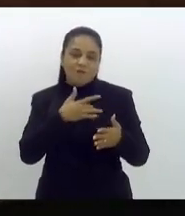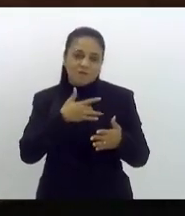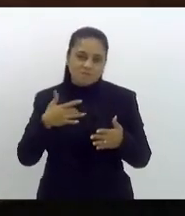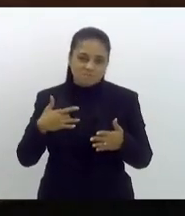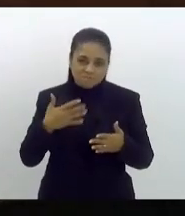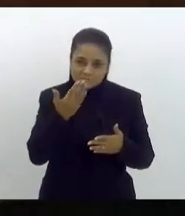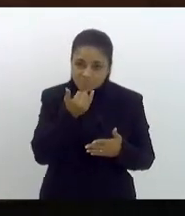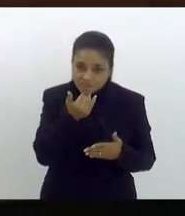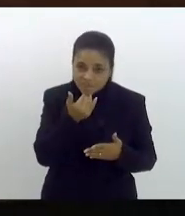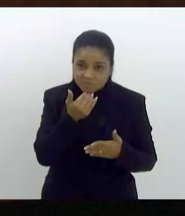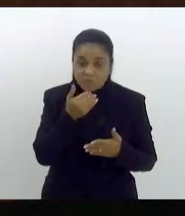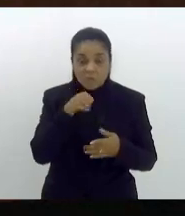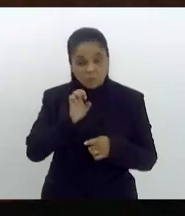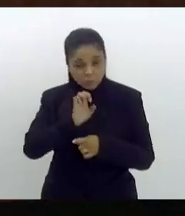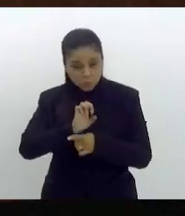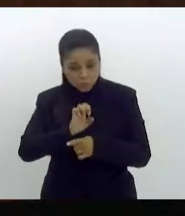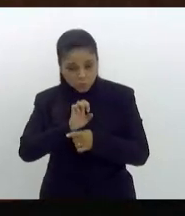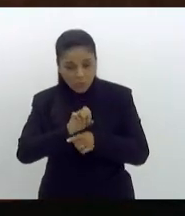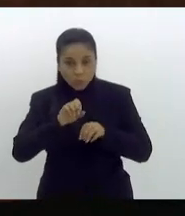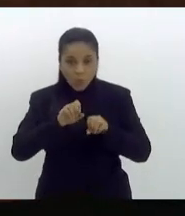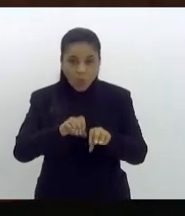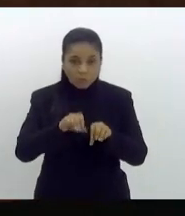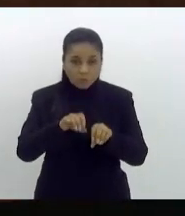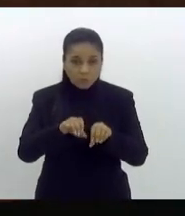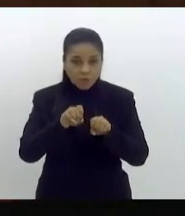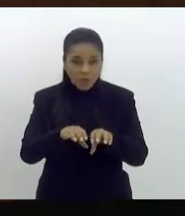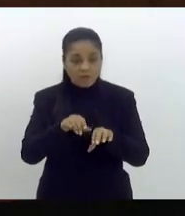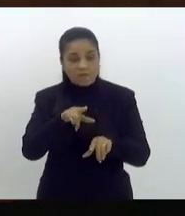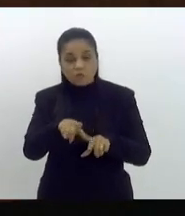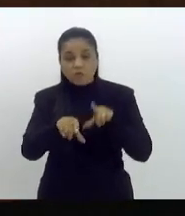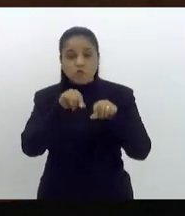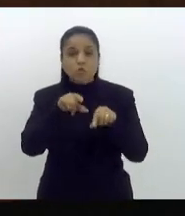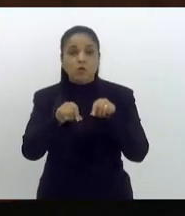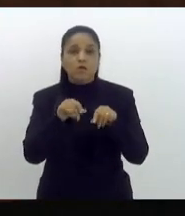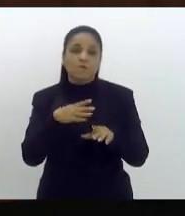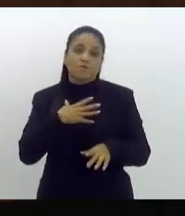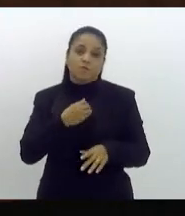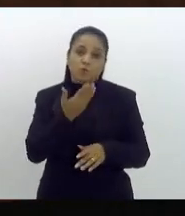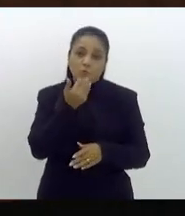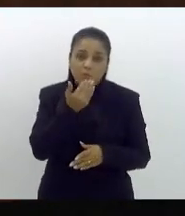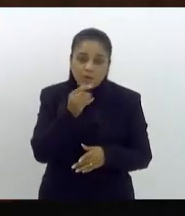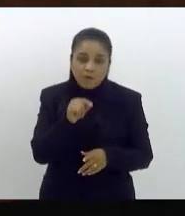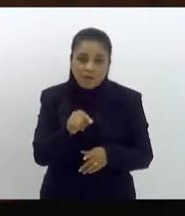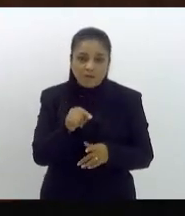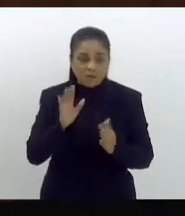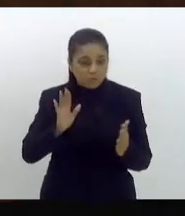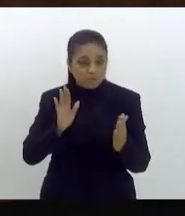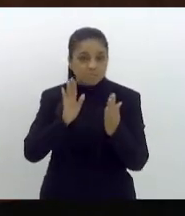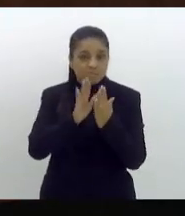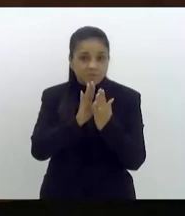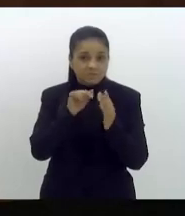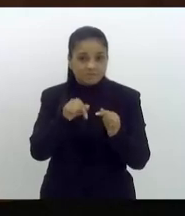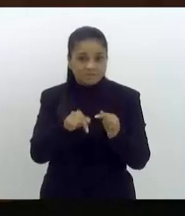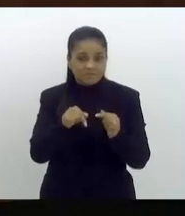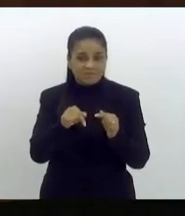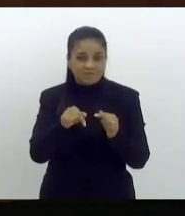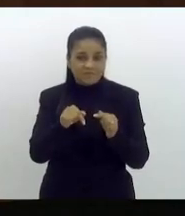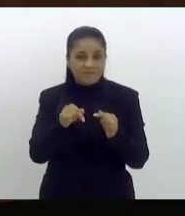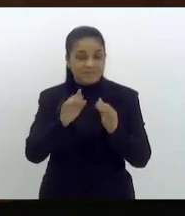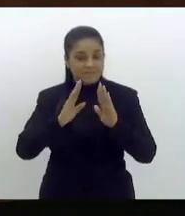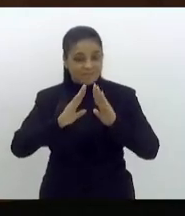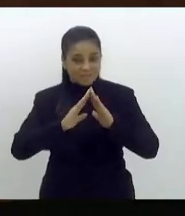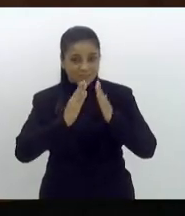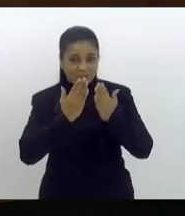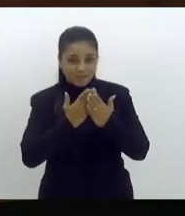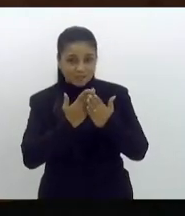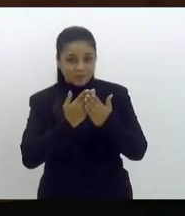o estado Além de Educar que ele escolheu que seu filho vai comer porque na hora de bater de frente conta a doutrinação nas escolas